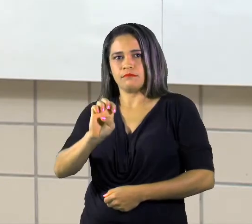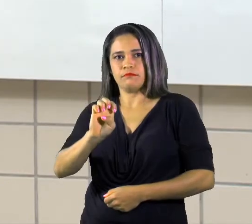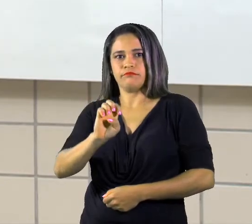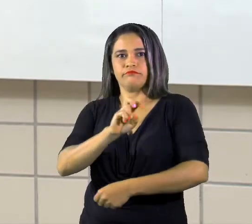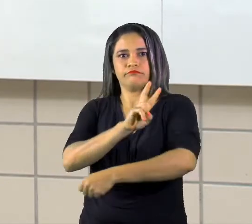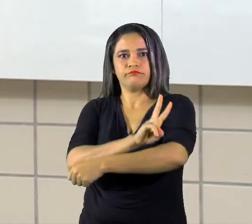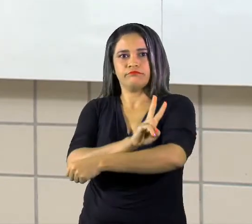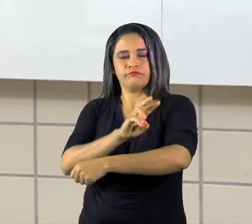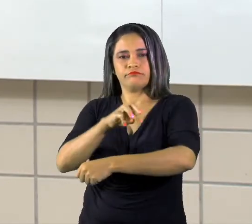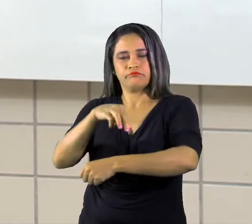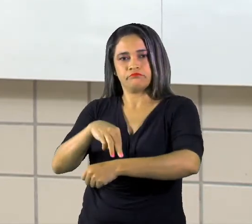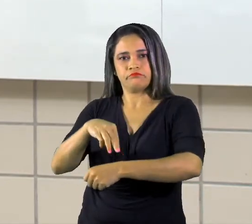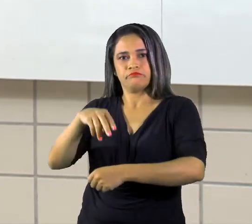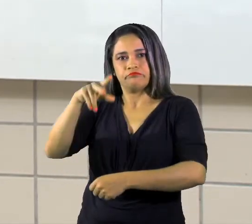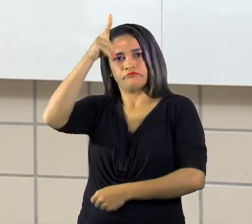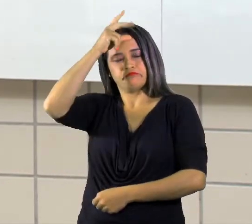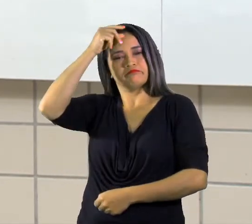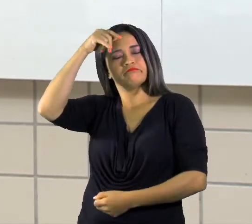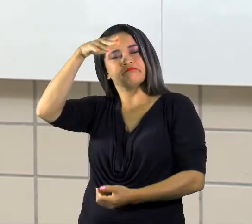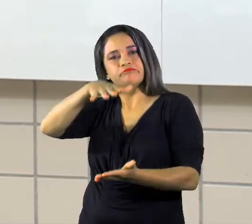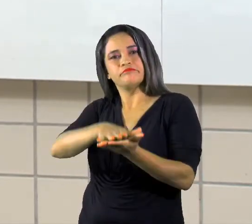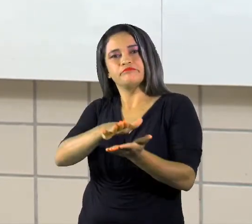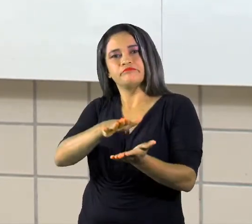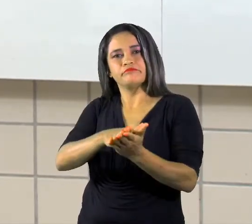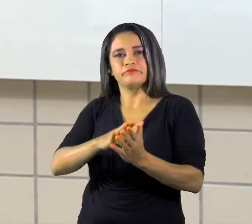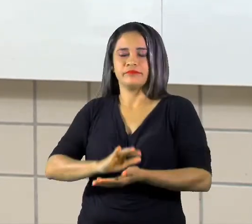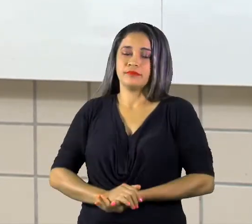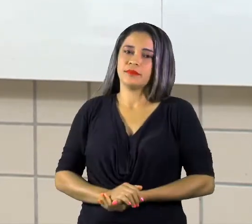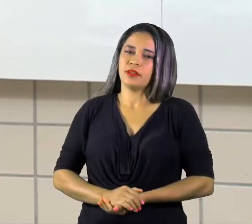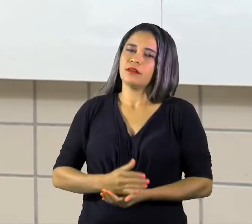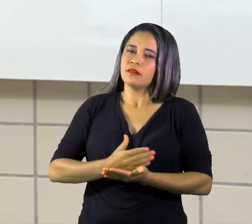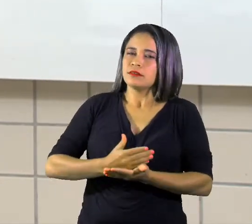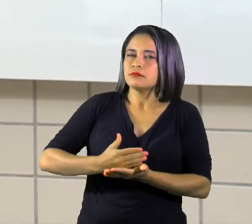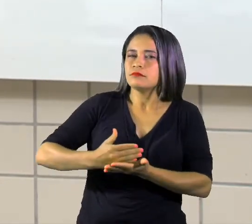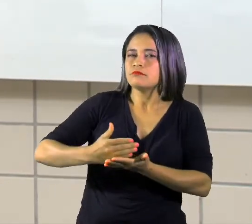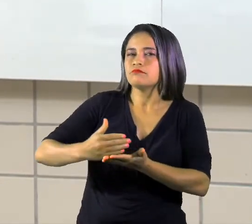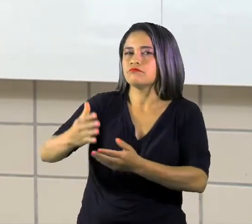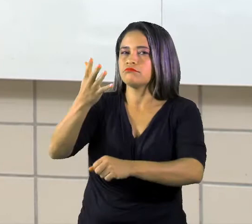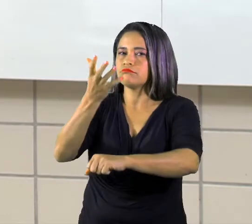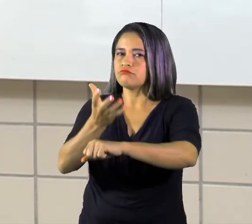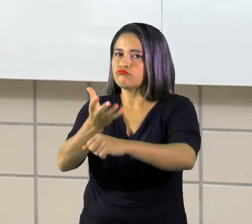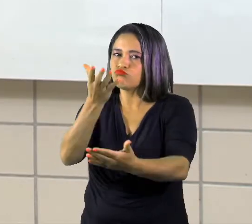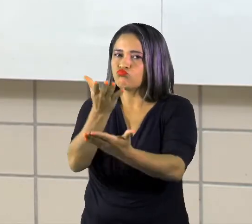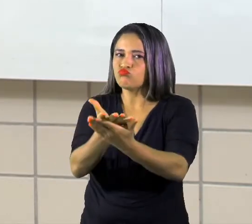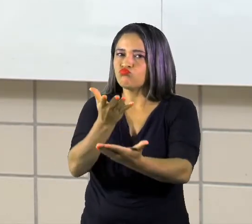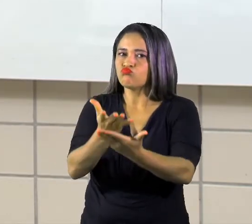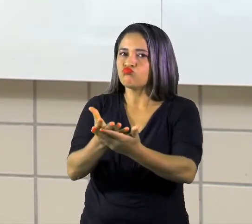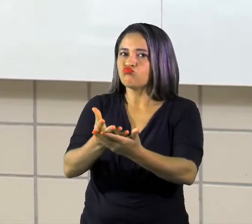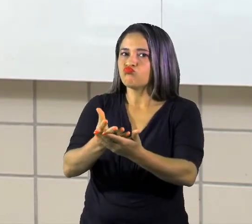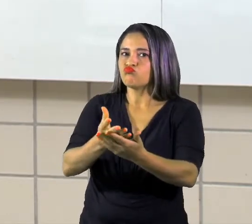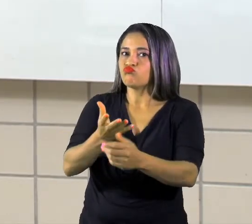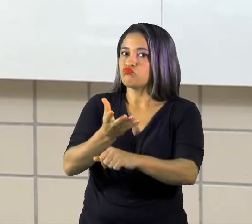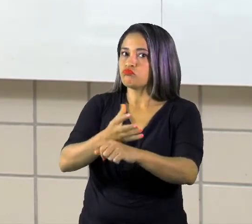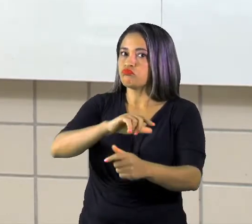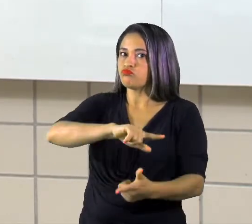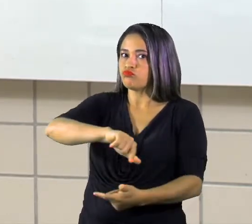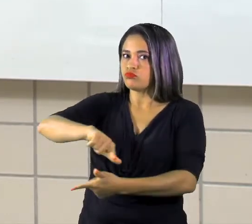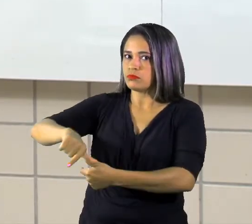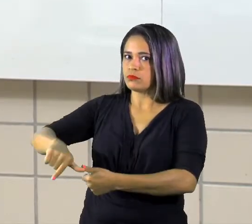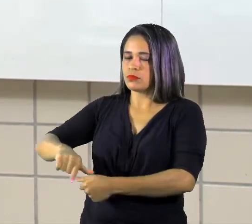Rede Municipal de Ensino. Nós vamos continuar trabalhando a nossa disciplina de Geografia, referente ao 8º